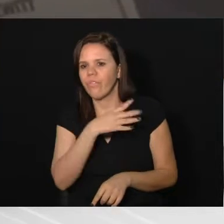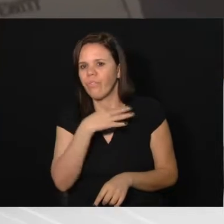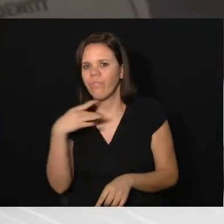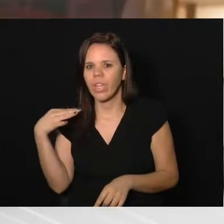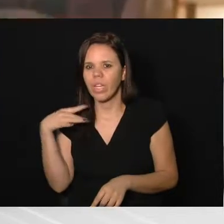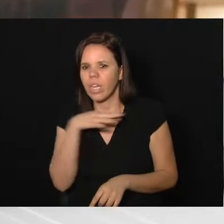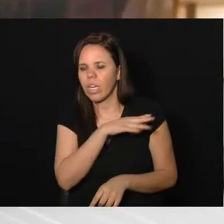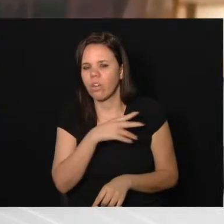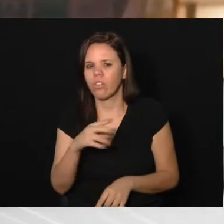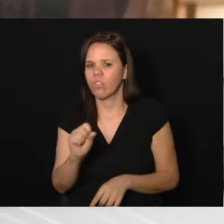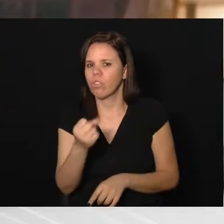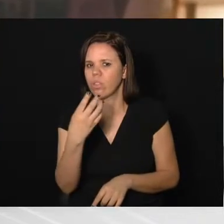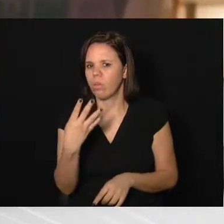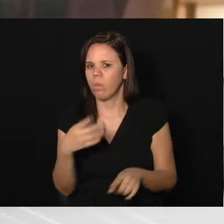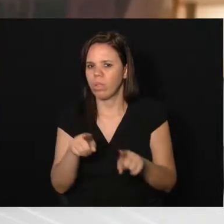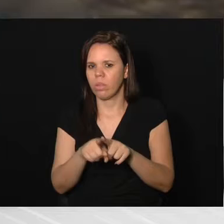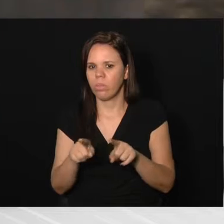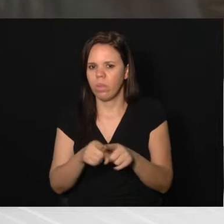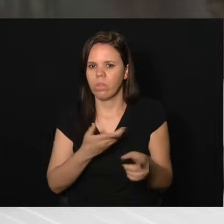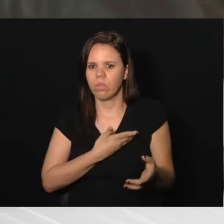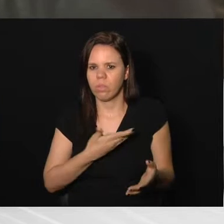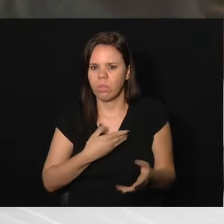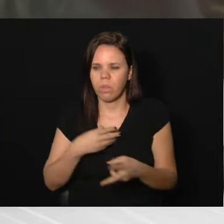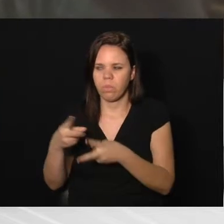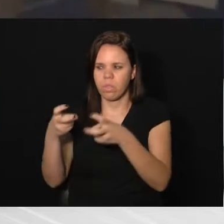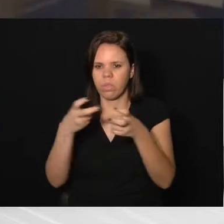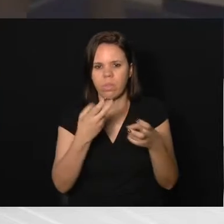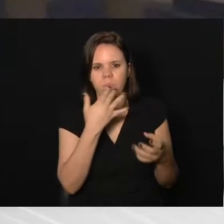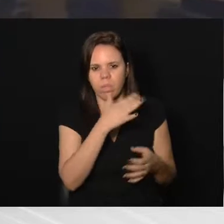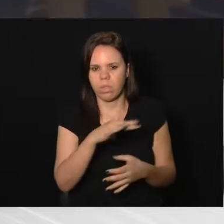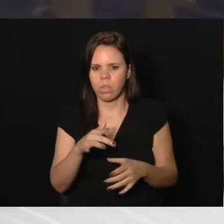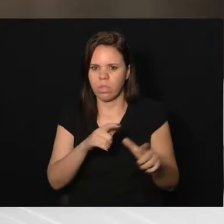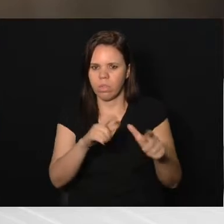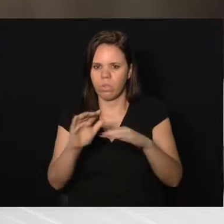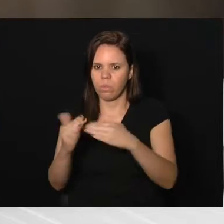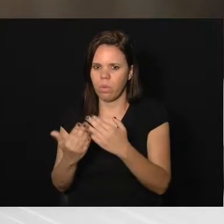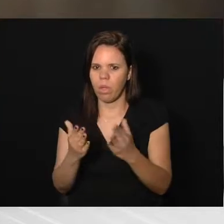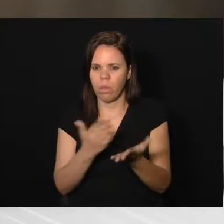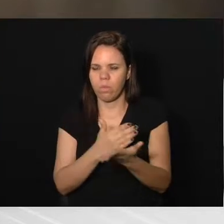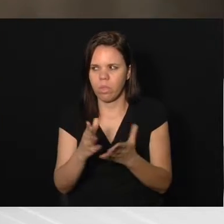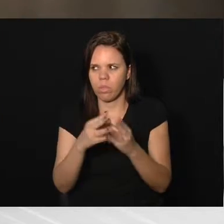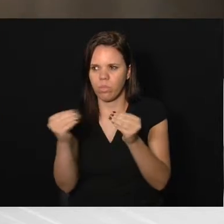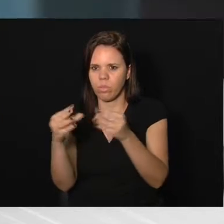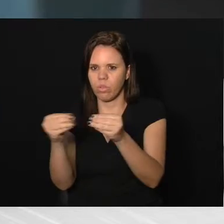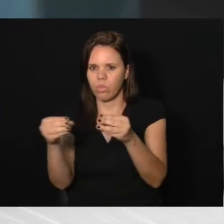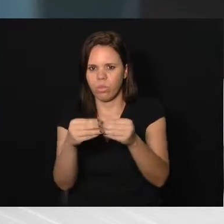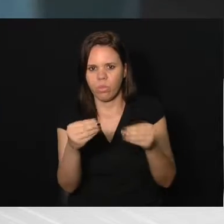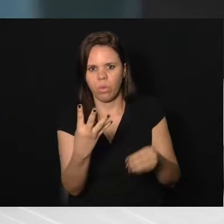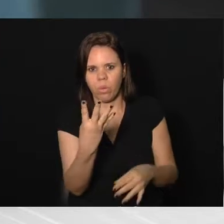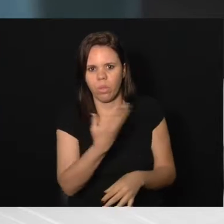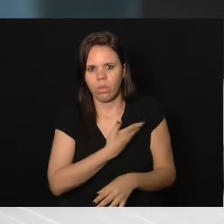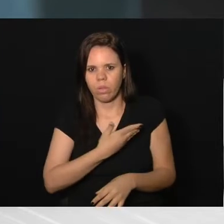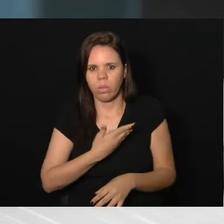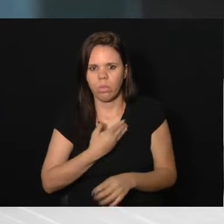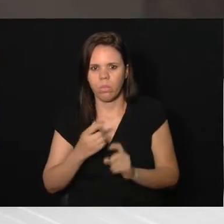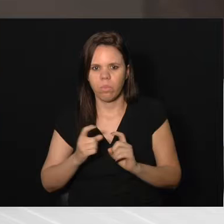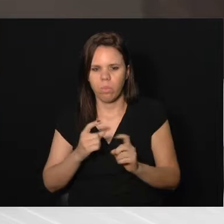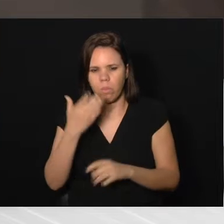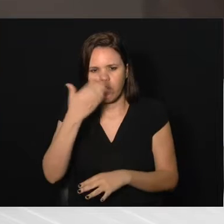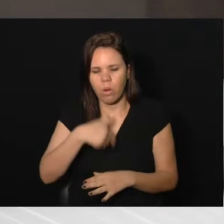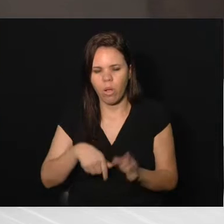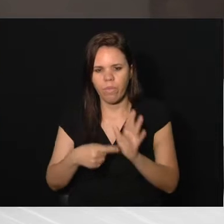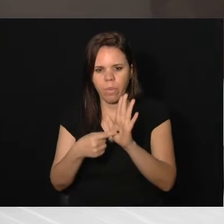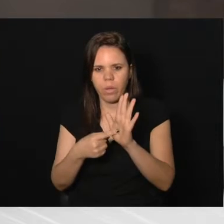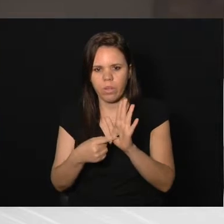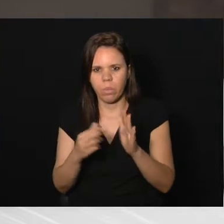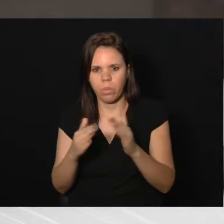seus amigos que percebem que as crianças do bairro começam a sumir. Os 4 amigos passam a reunir provas de que